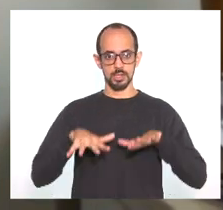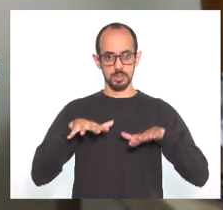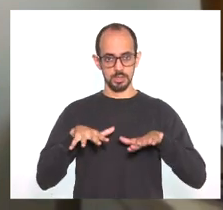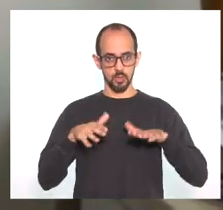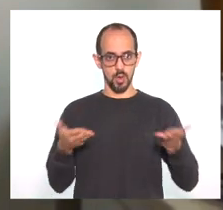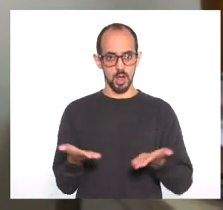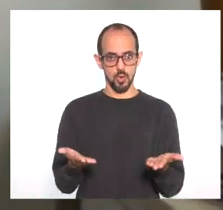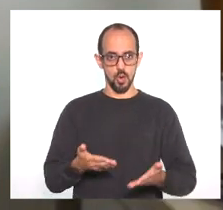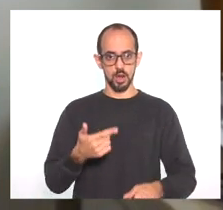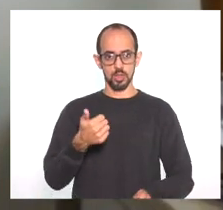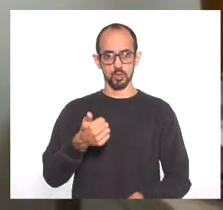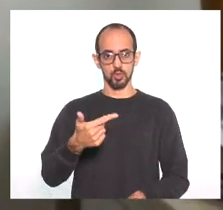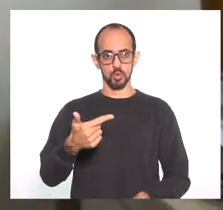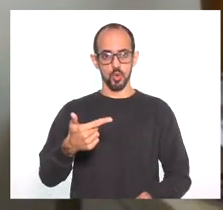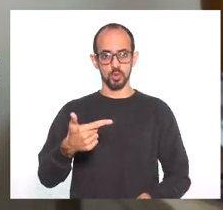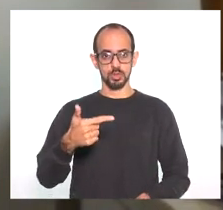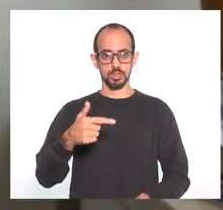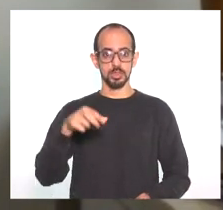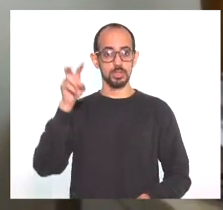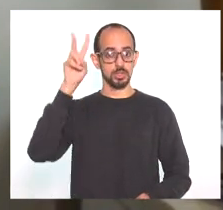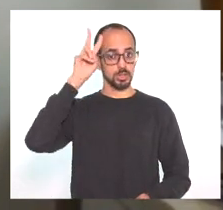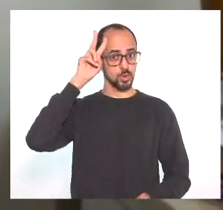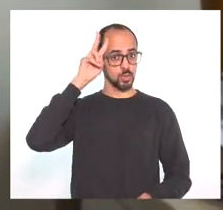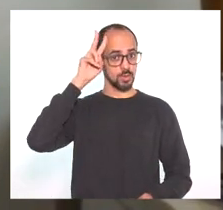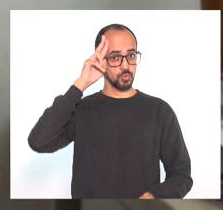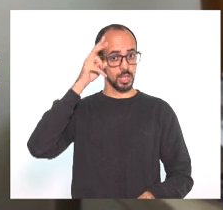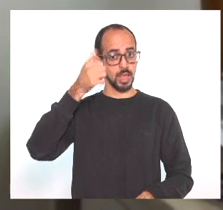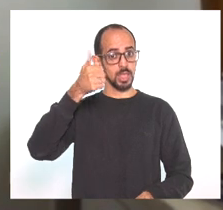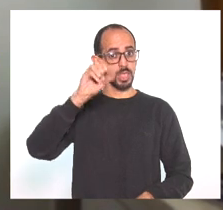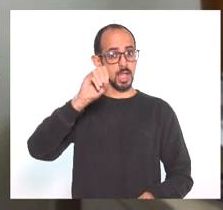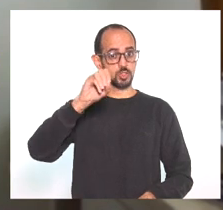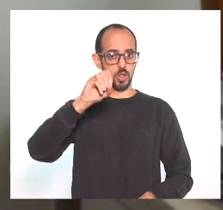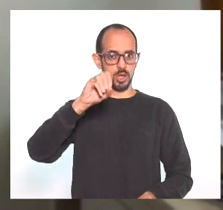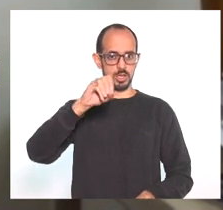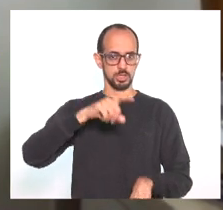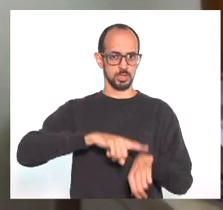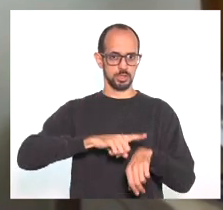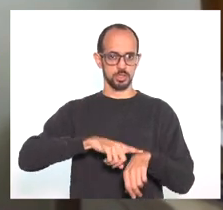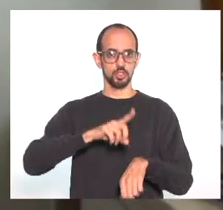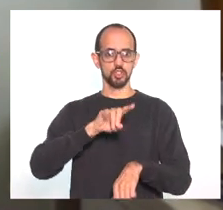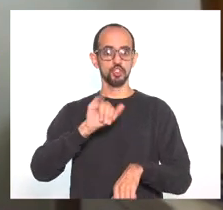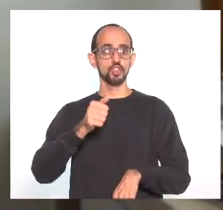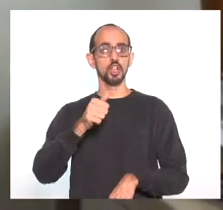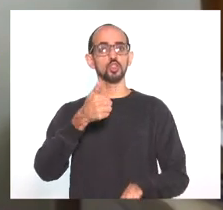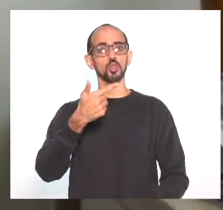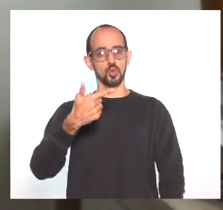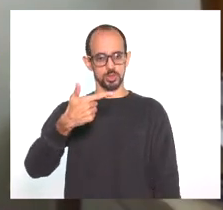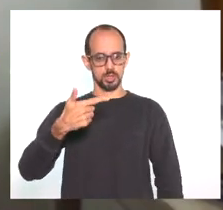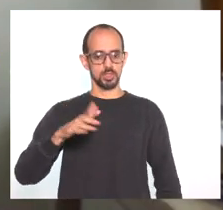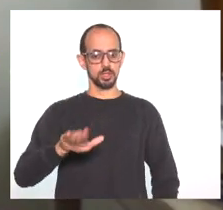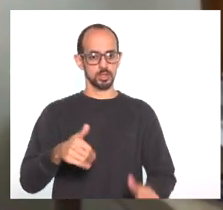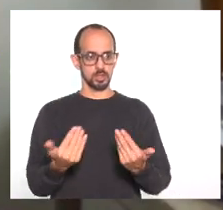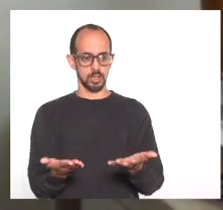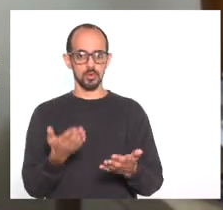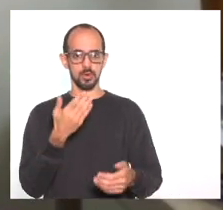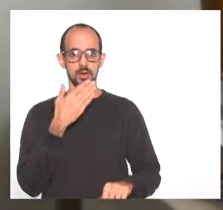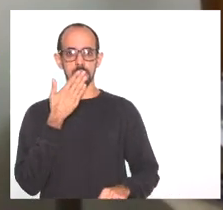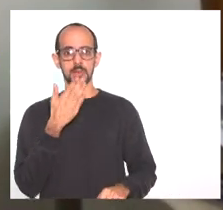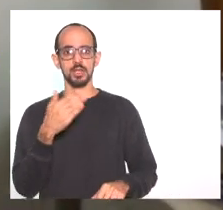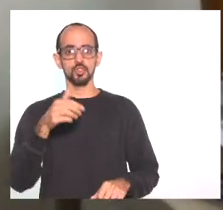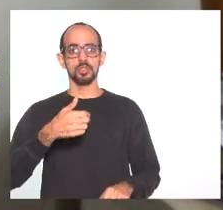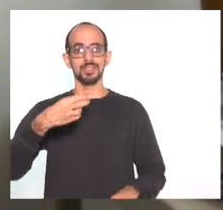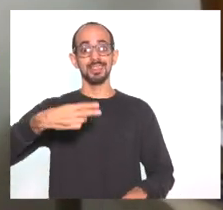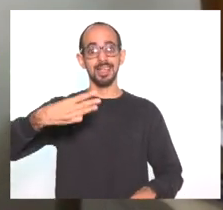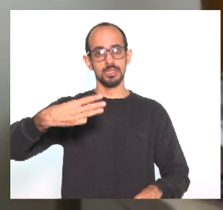dia 12, na próxima segunda-feira, às 10 horas. Então, submeto esse terceiro tópico,